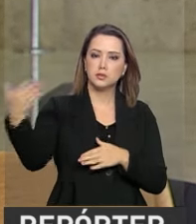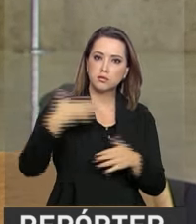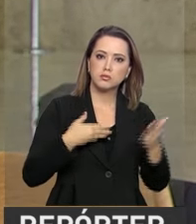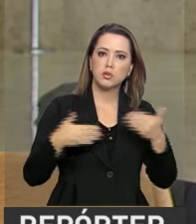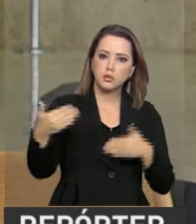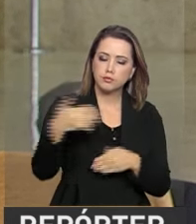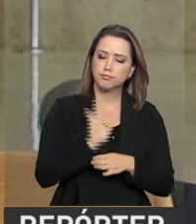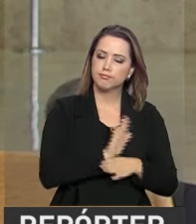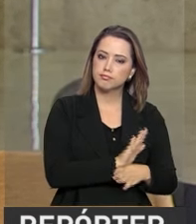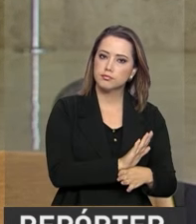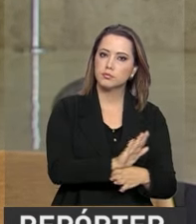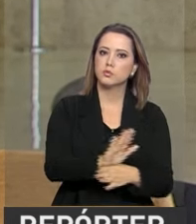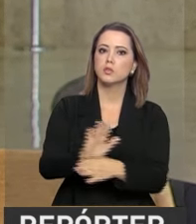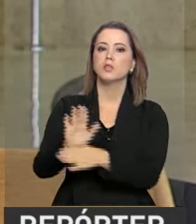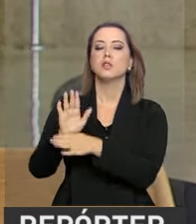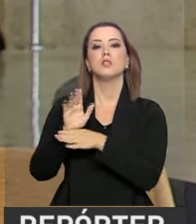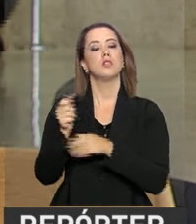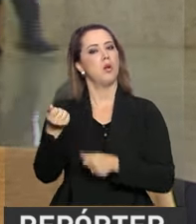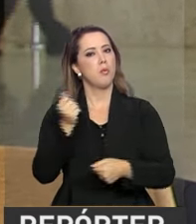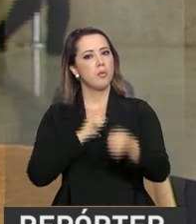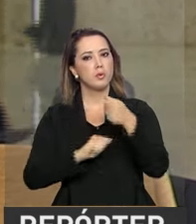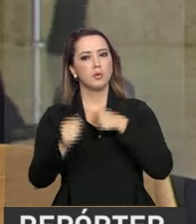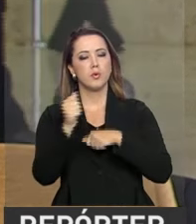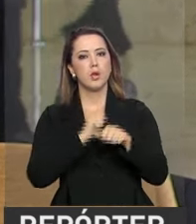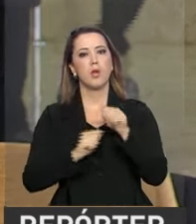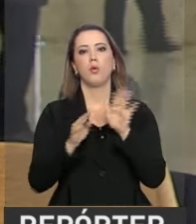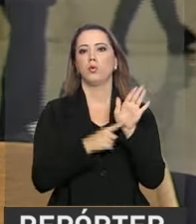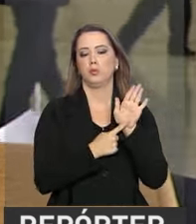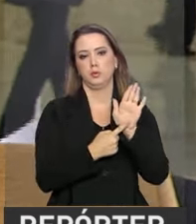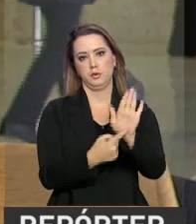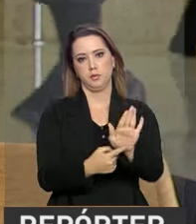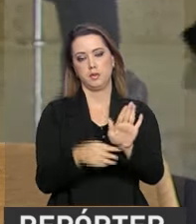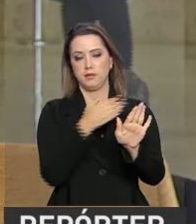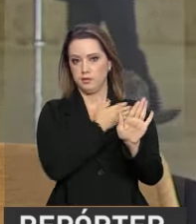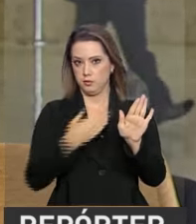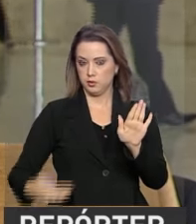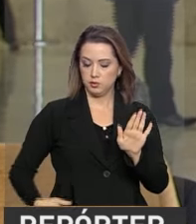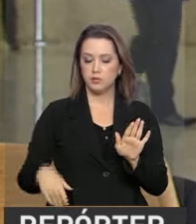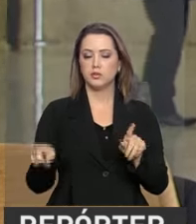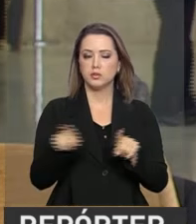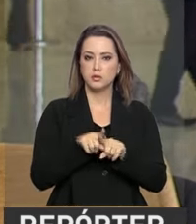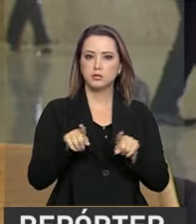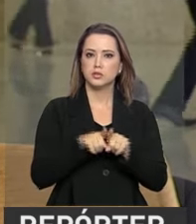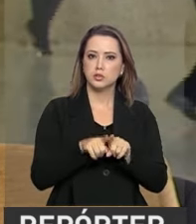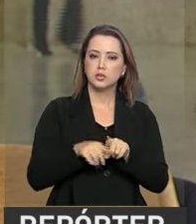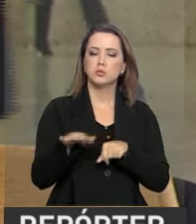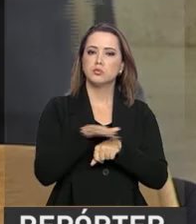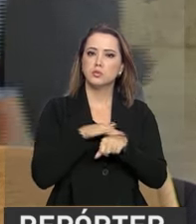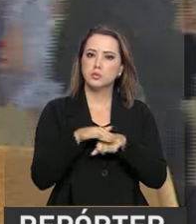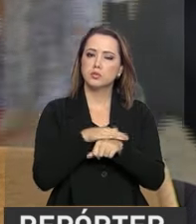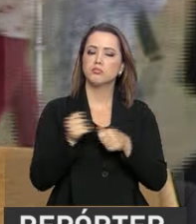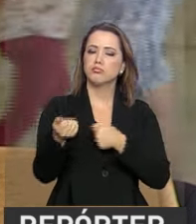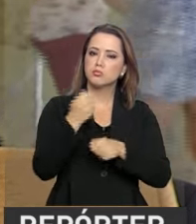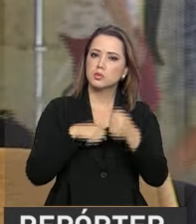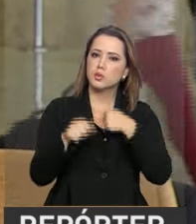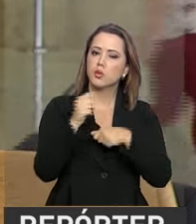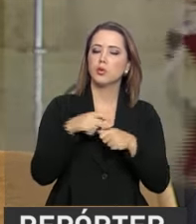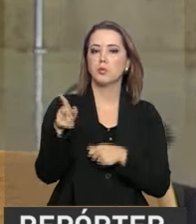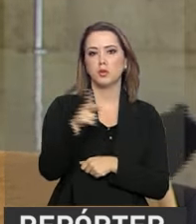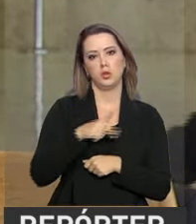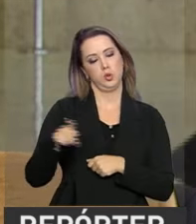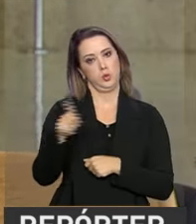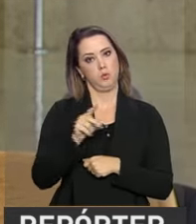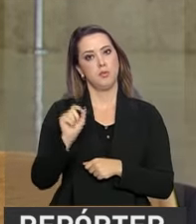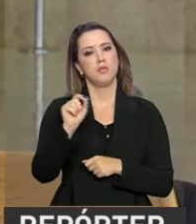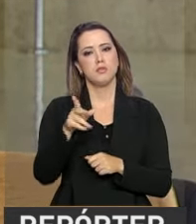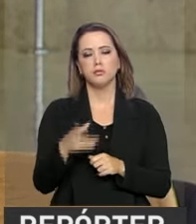demonstrar apoio às medidas econômicas apresentadas pelo governo, também discutir a situação econômica do país, apresentar propostas, sugestões